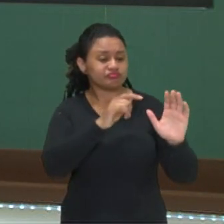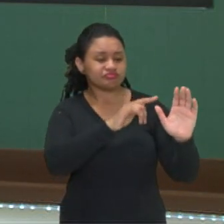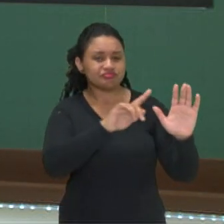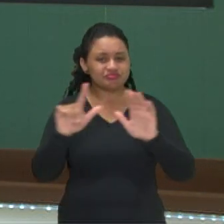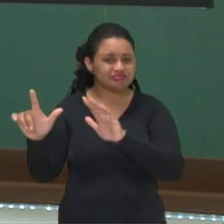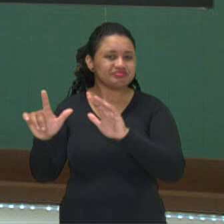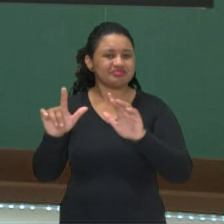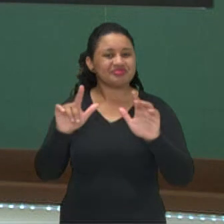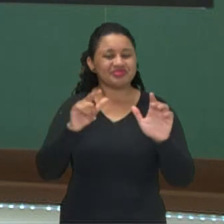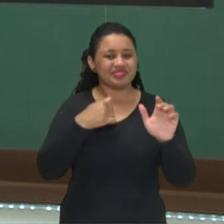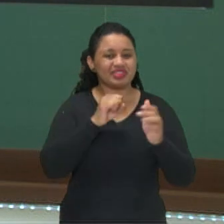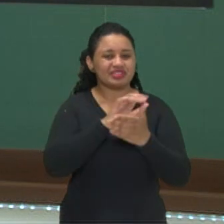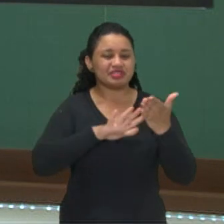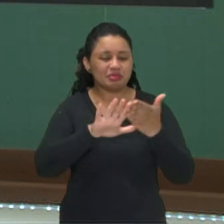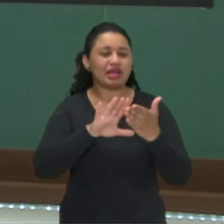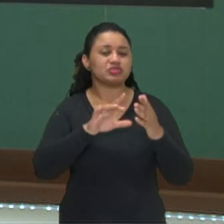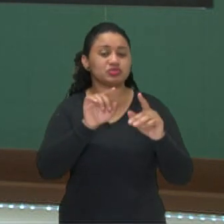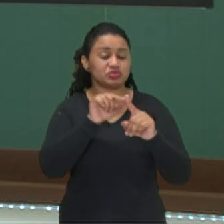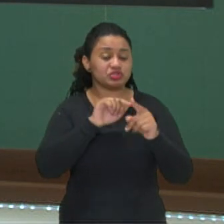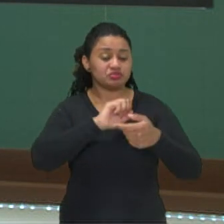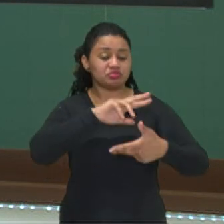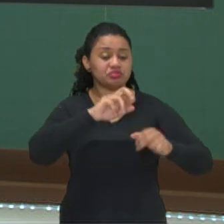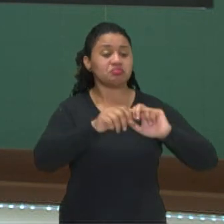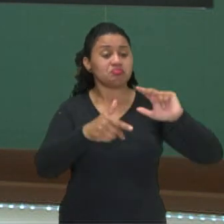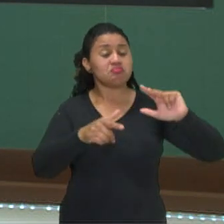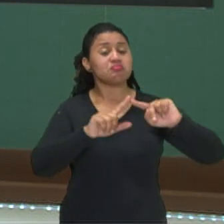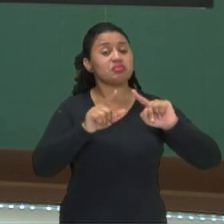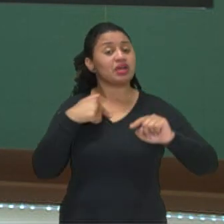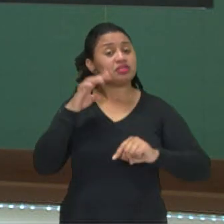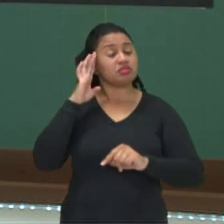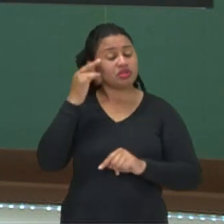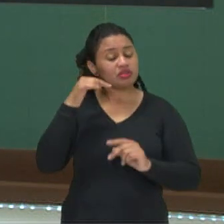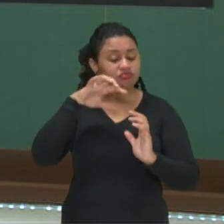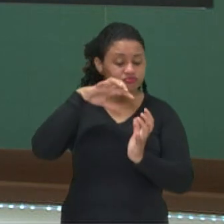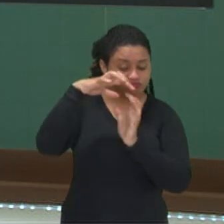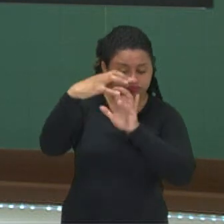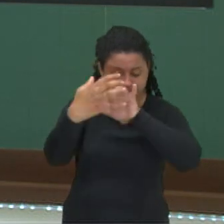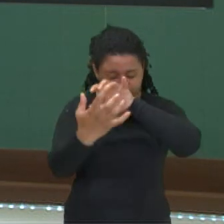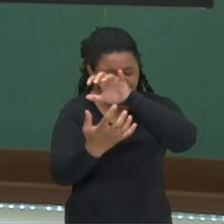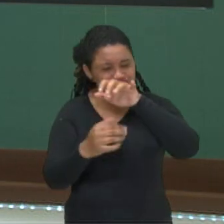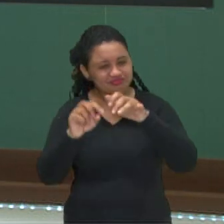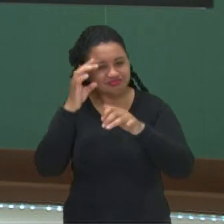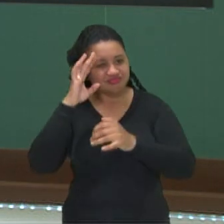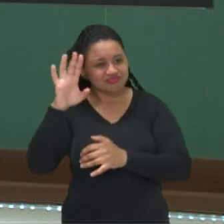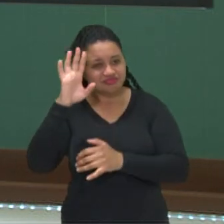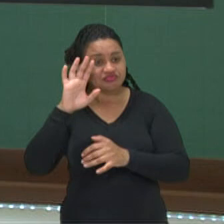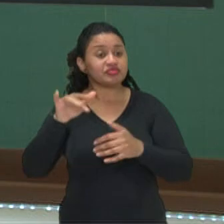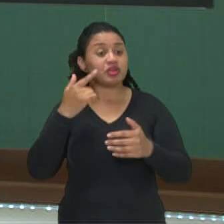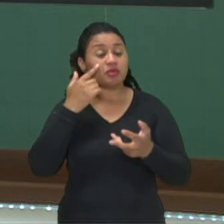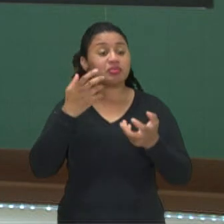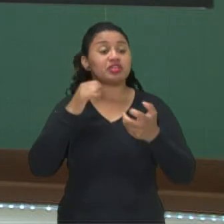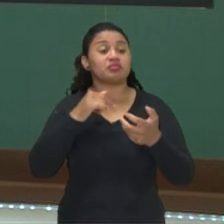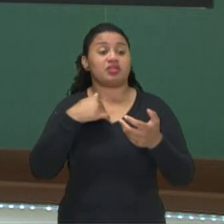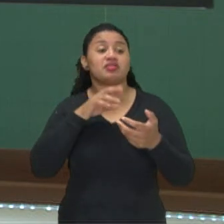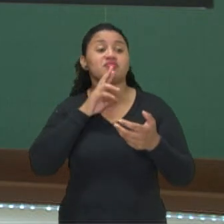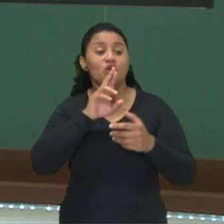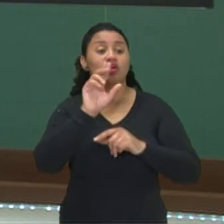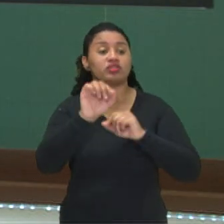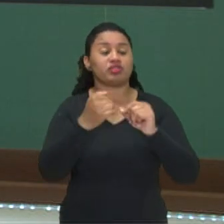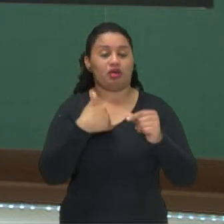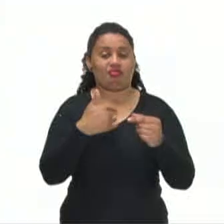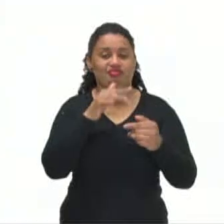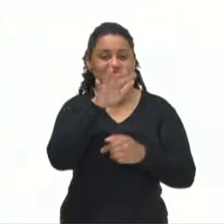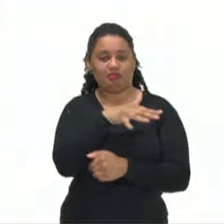cada uma delas, mas o principal é vocês conseguirem ter a visão espacial. Então, verificando os resultados aqui, nós tivemos que o hexaedro